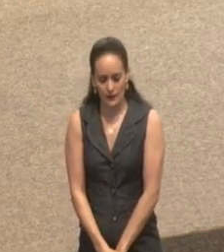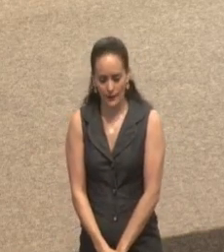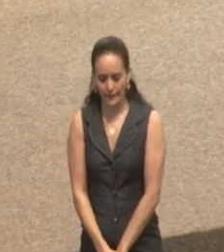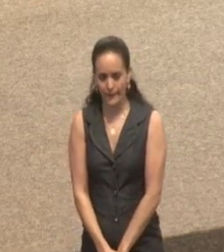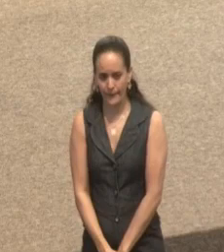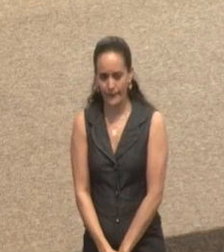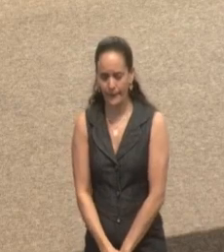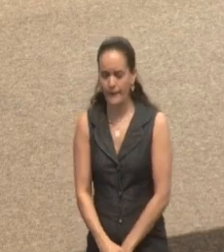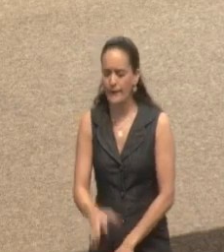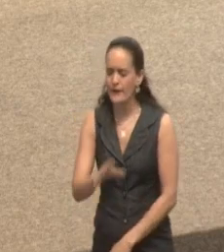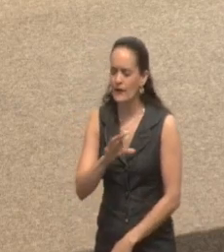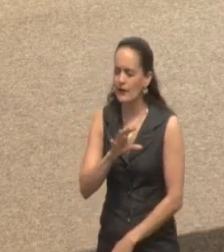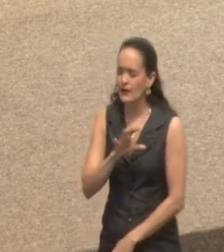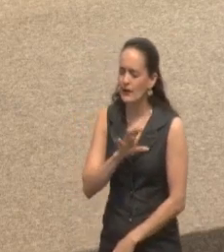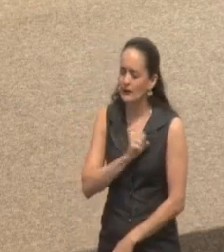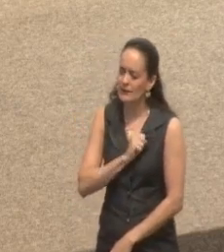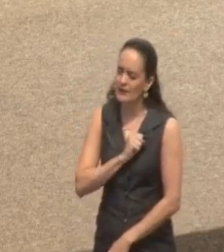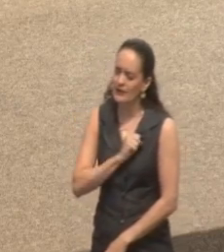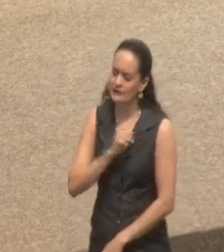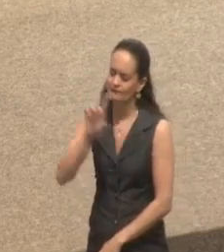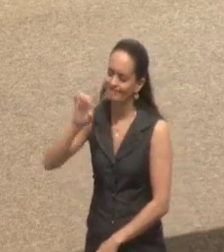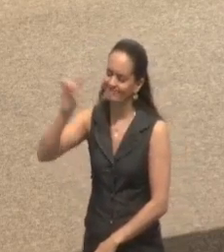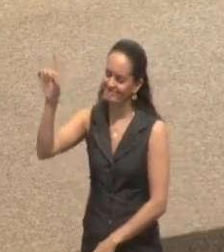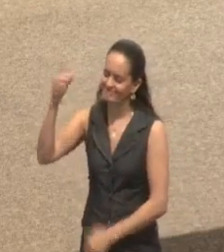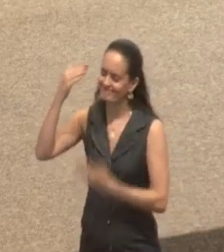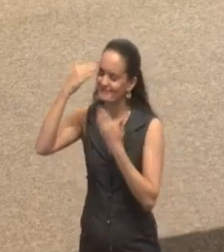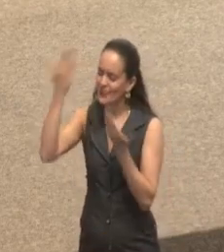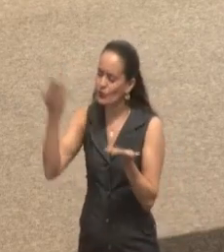Amado e querido Deus, graças te damos por esta manhã